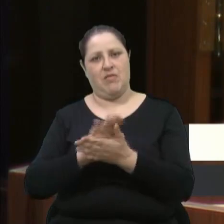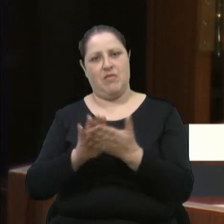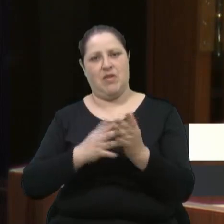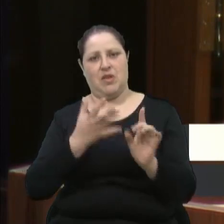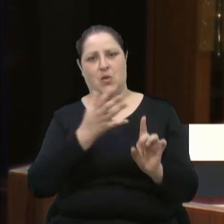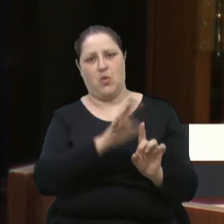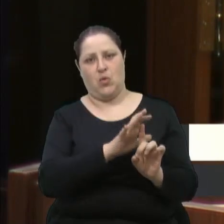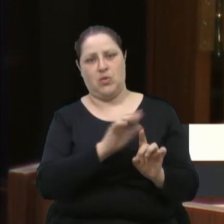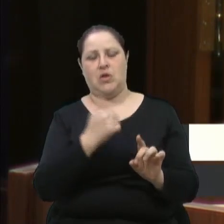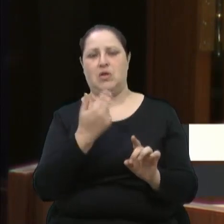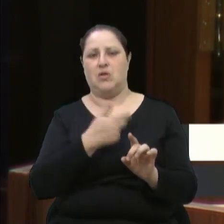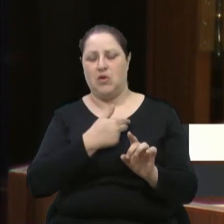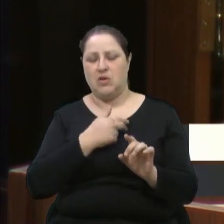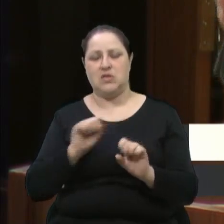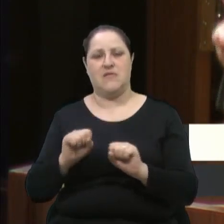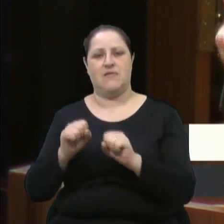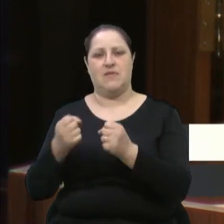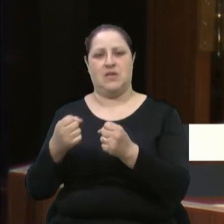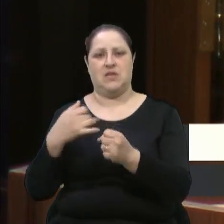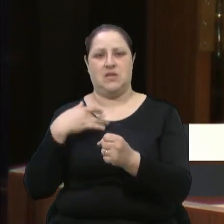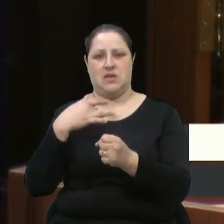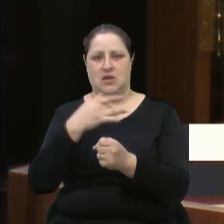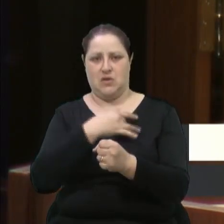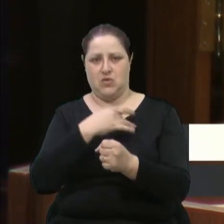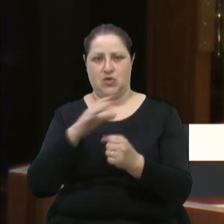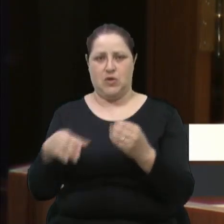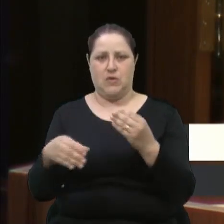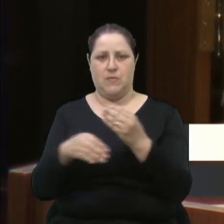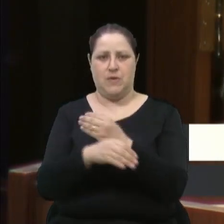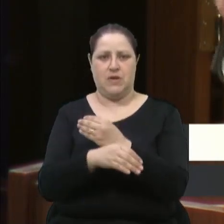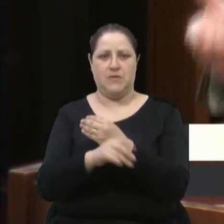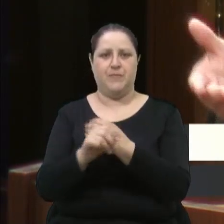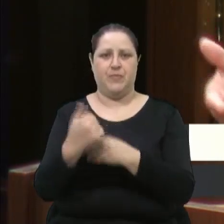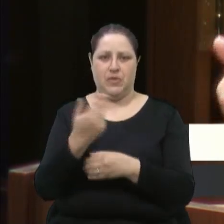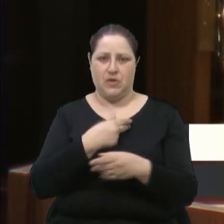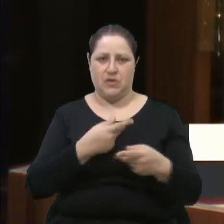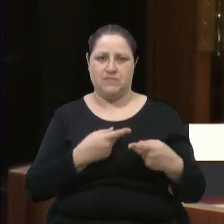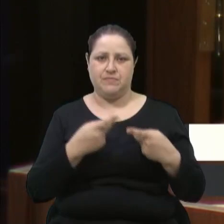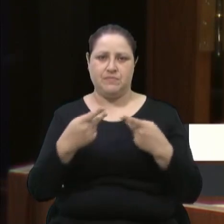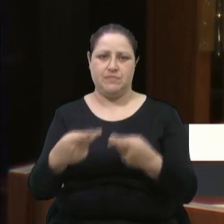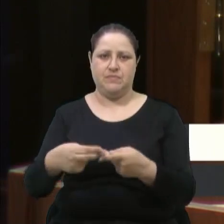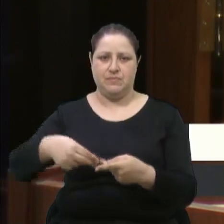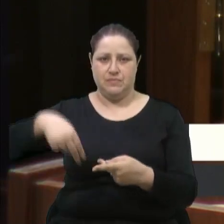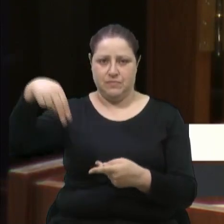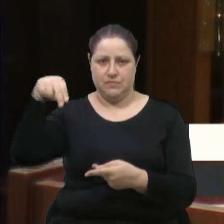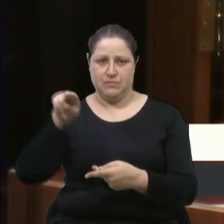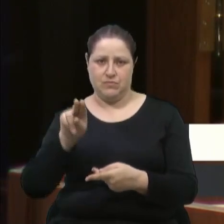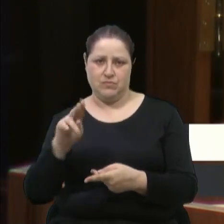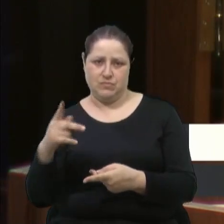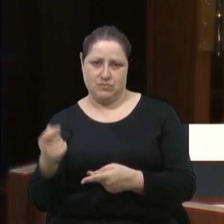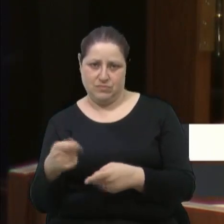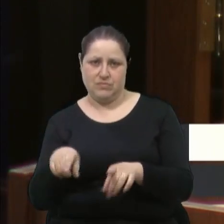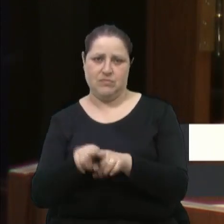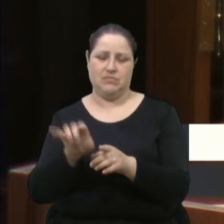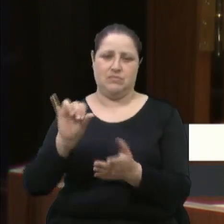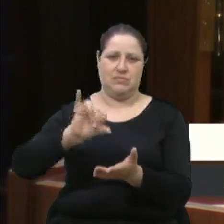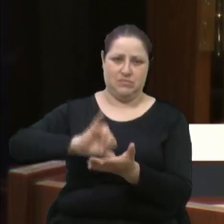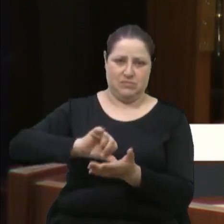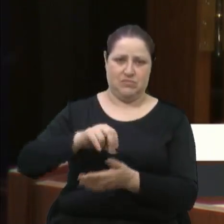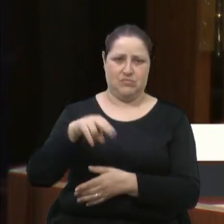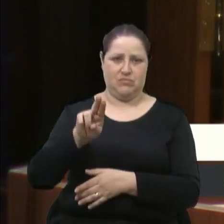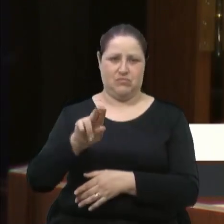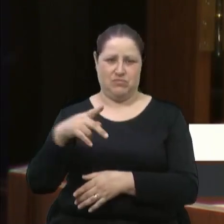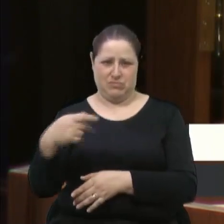estamos a favor da saúde. E completando, nós visitamos a UPA Zona Norte, visitamos a UPA Central na semana passada,